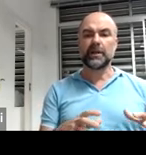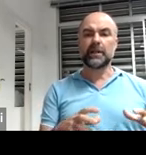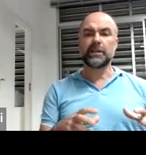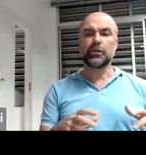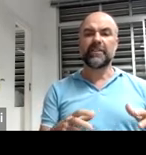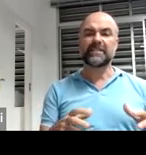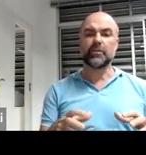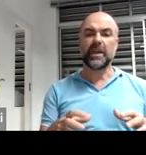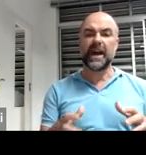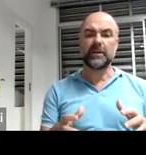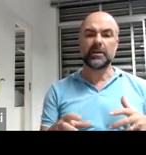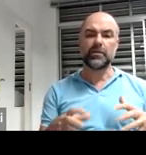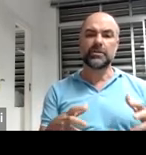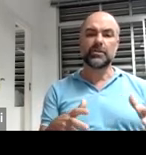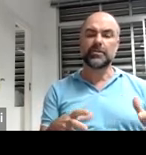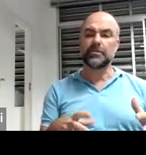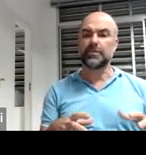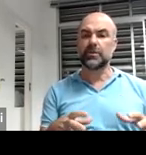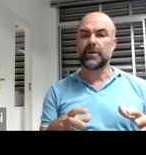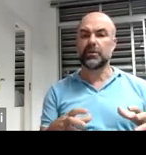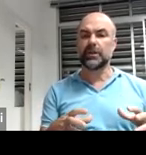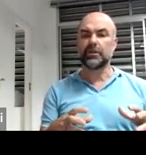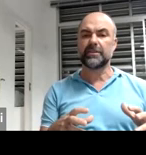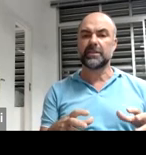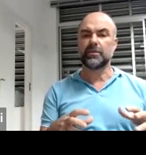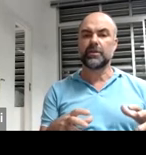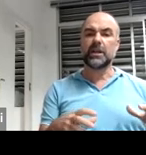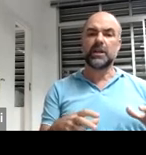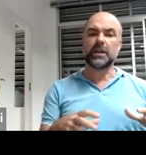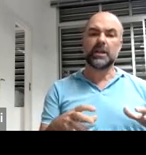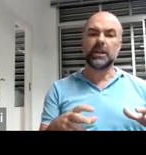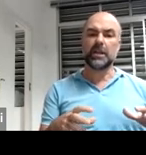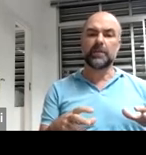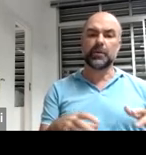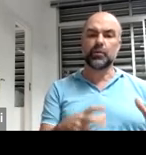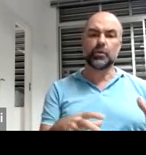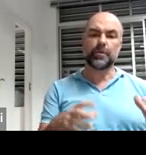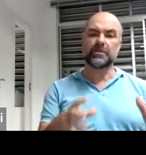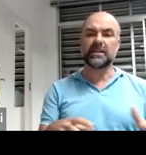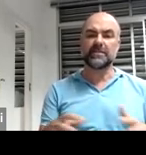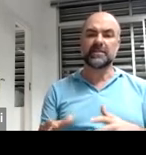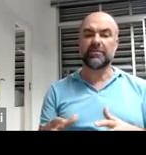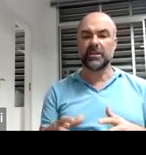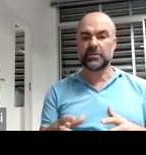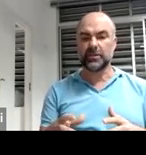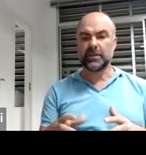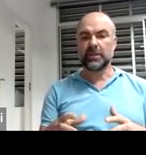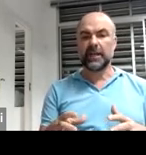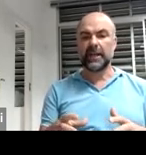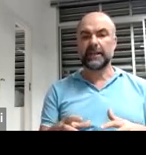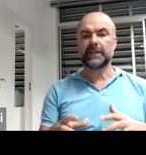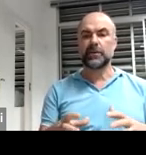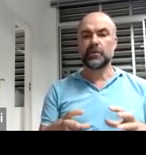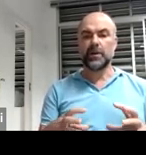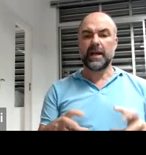incubadora de inovação em hardware, hoje nós somos uma incubadora de inovação em produto, processo e serviço.